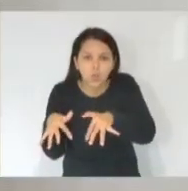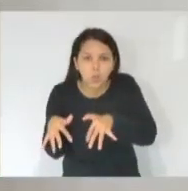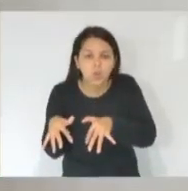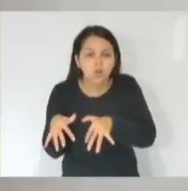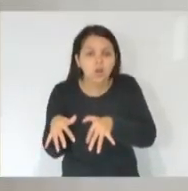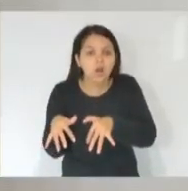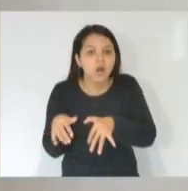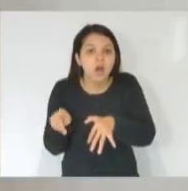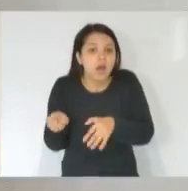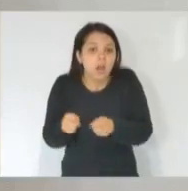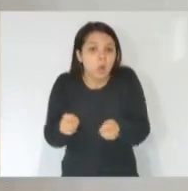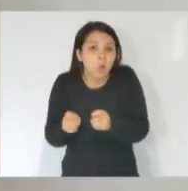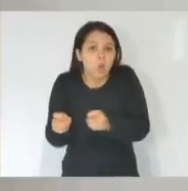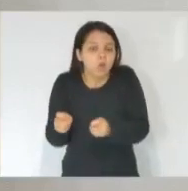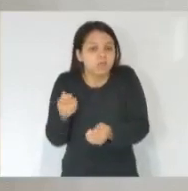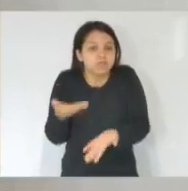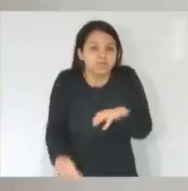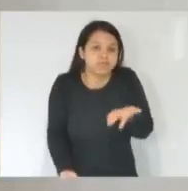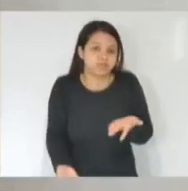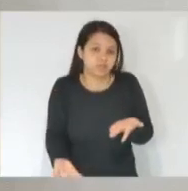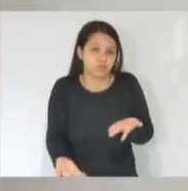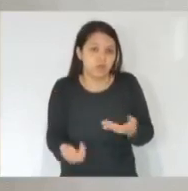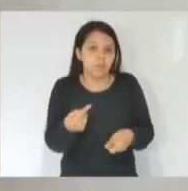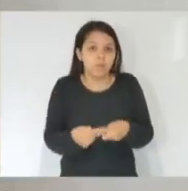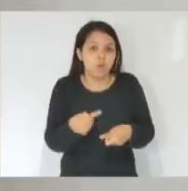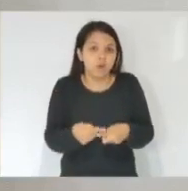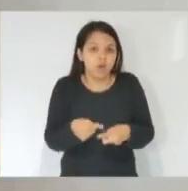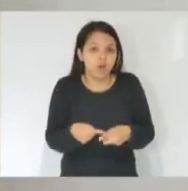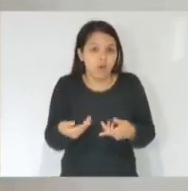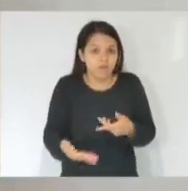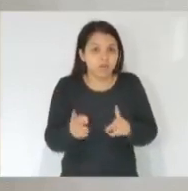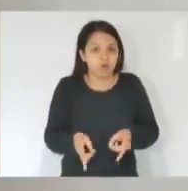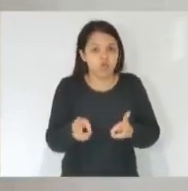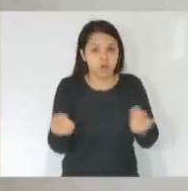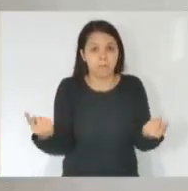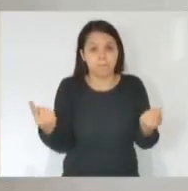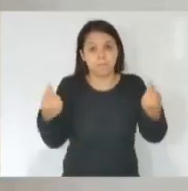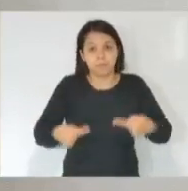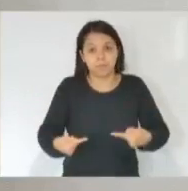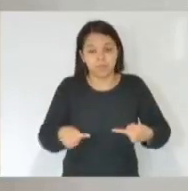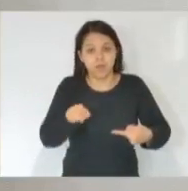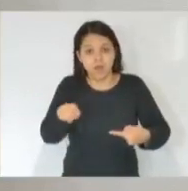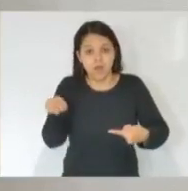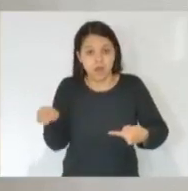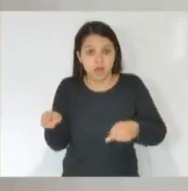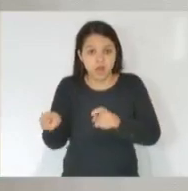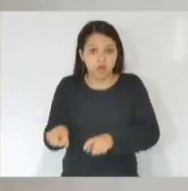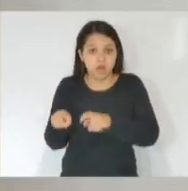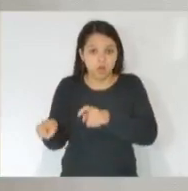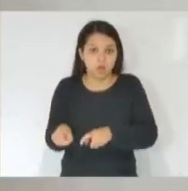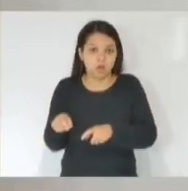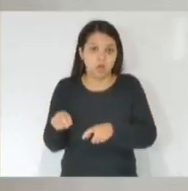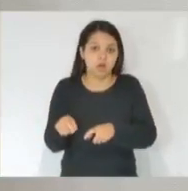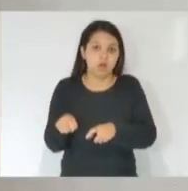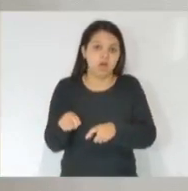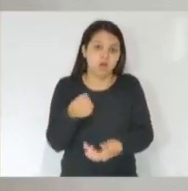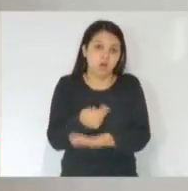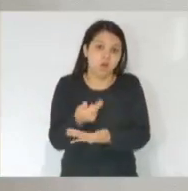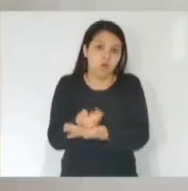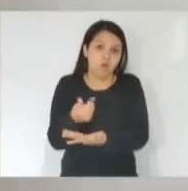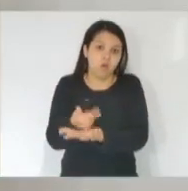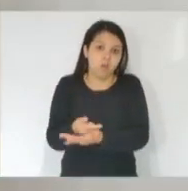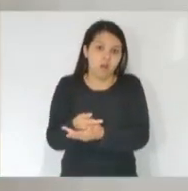controle, porque na ânsia de poder continuar competindo, o nosso agricultor vai trazer até defensivos aí de